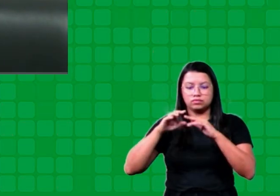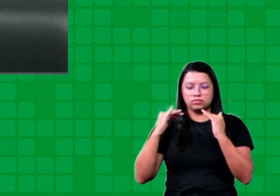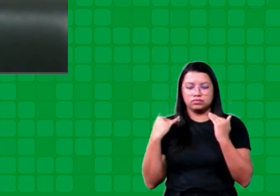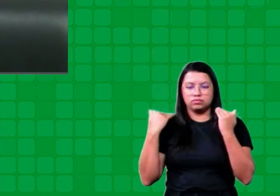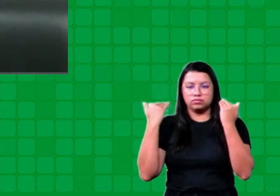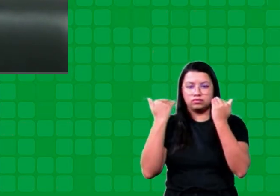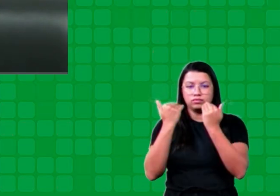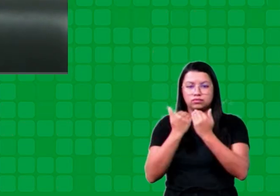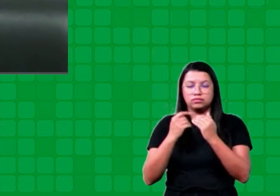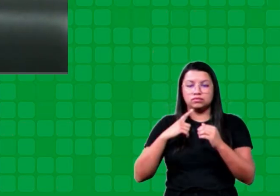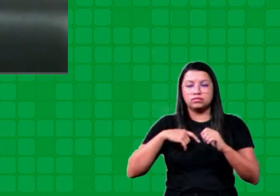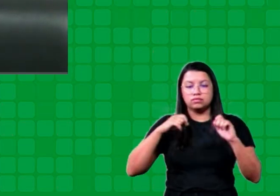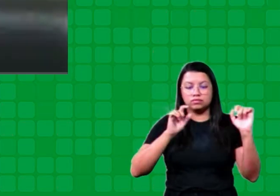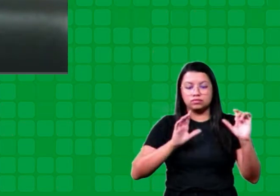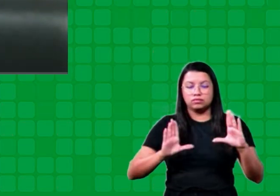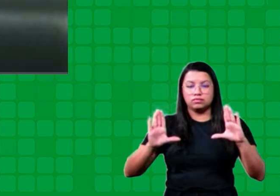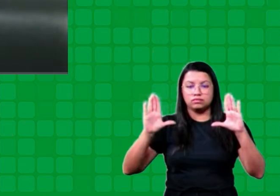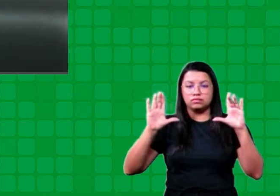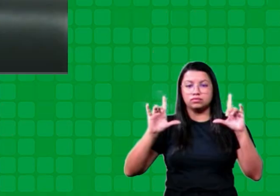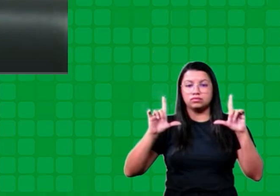detalhes azuis.